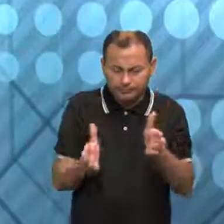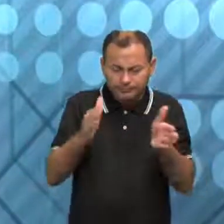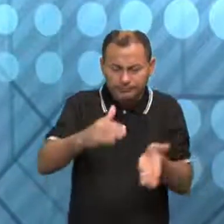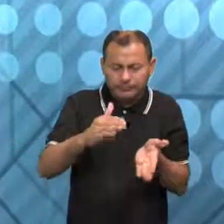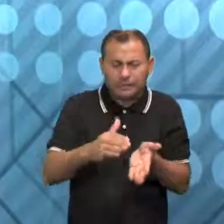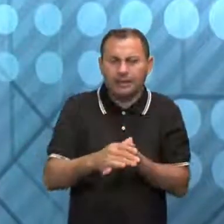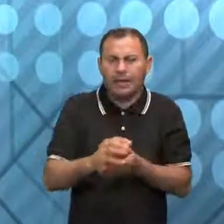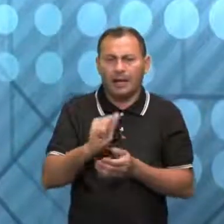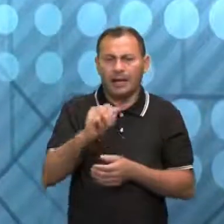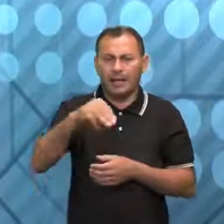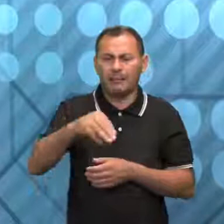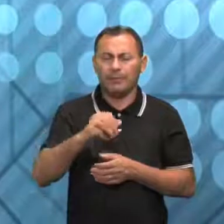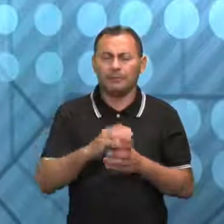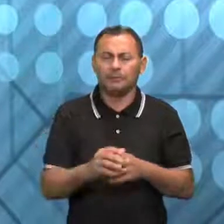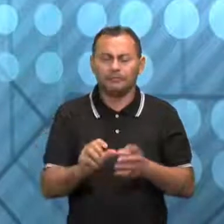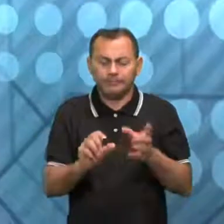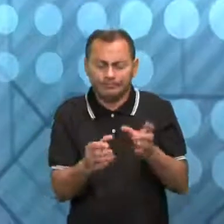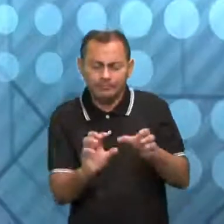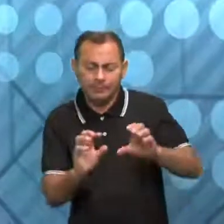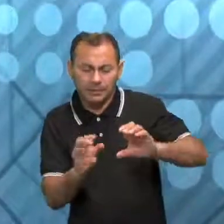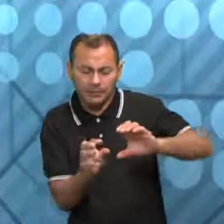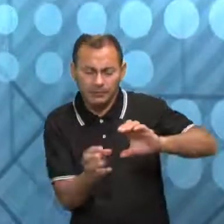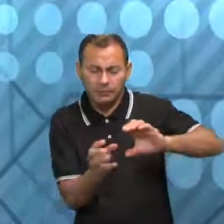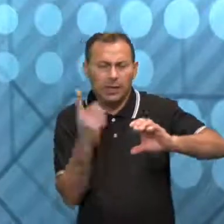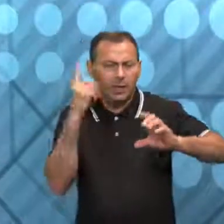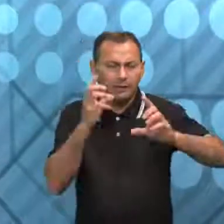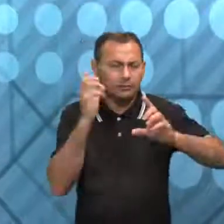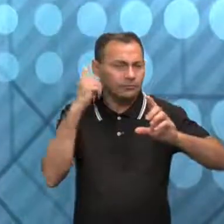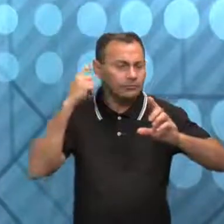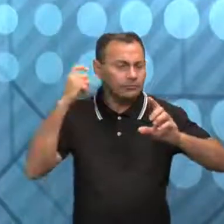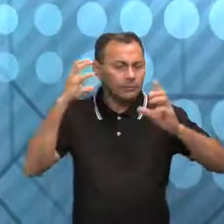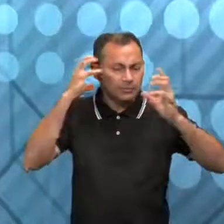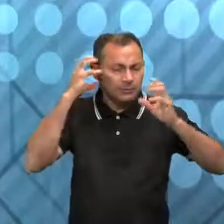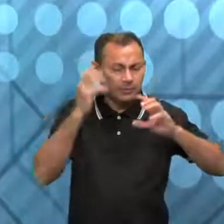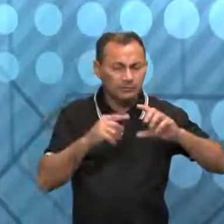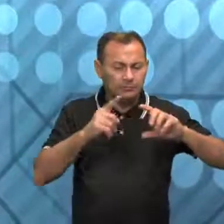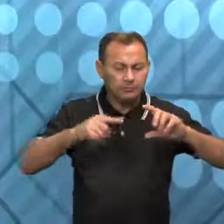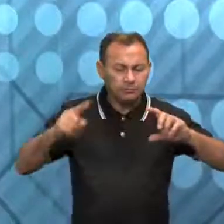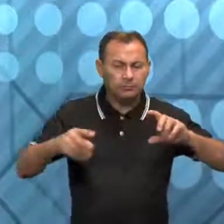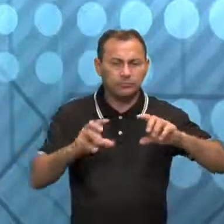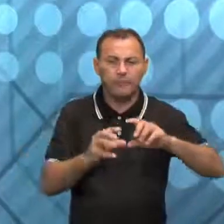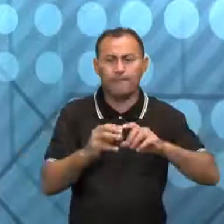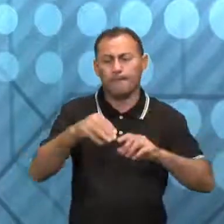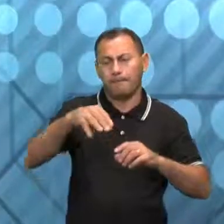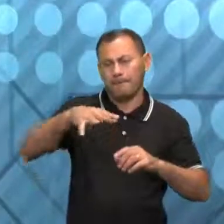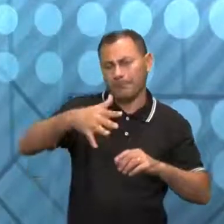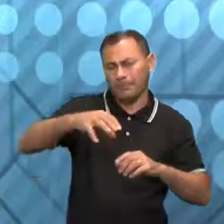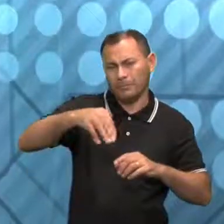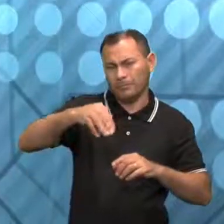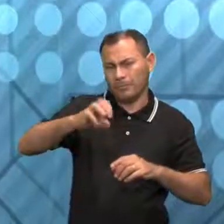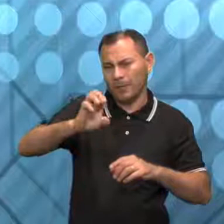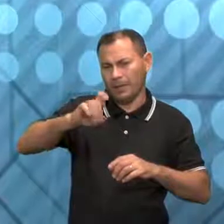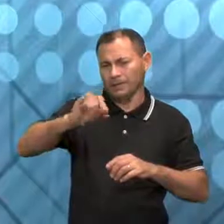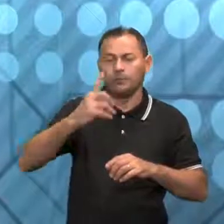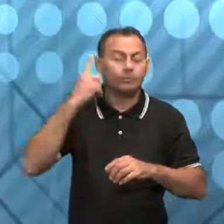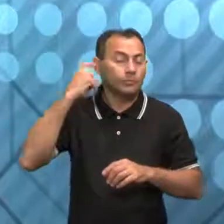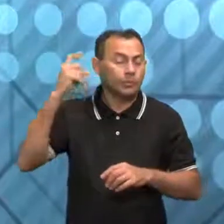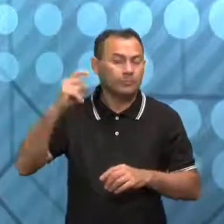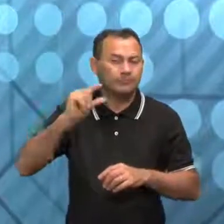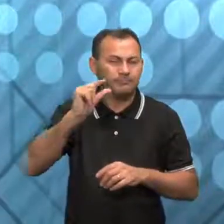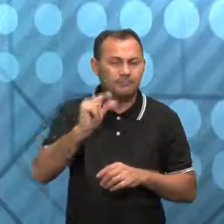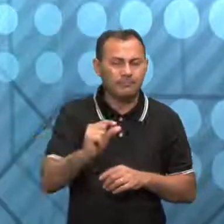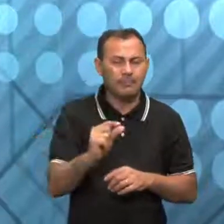aqueles bem antigos, e sintoniza em alguma rádio AM, ondas curtas, ondas médias. Então, o som é